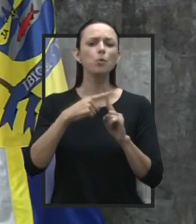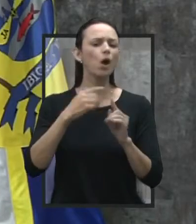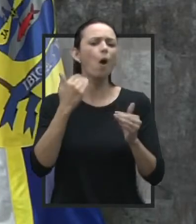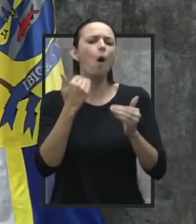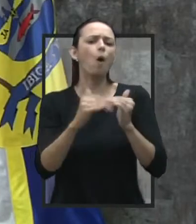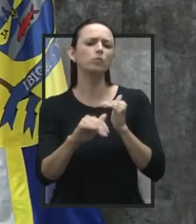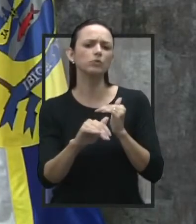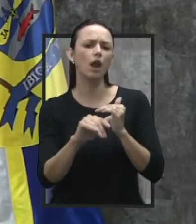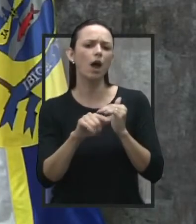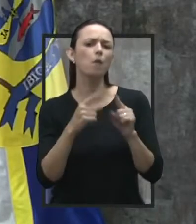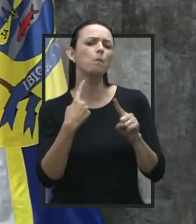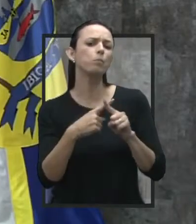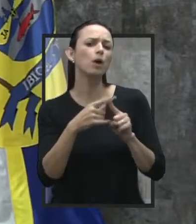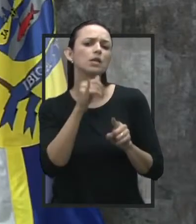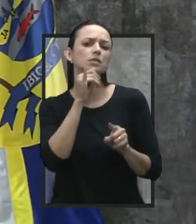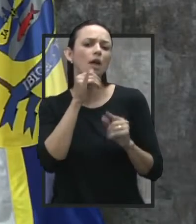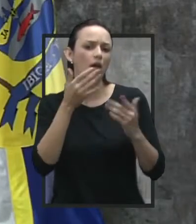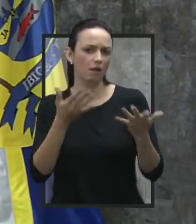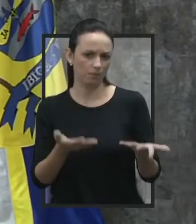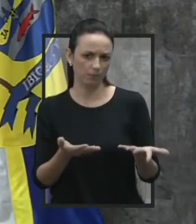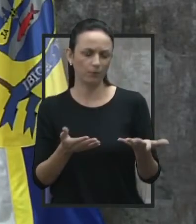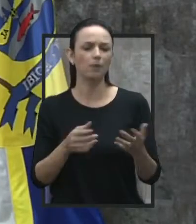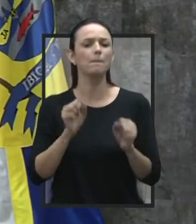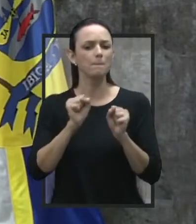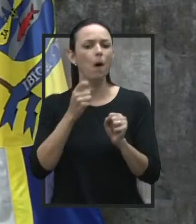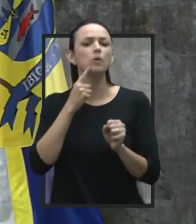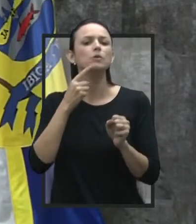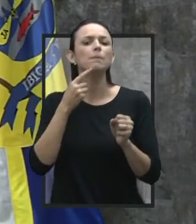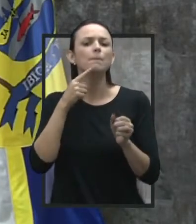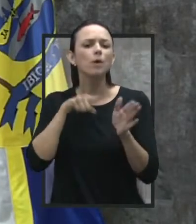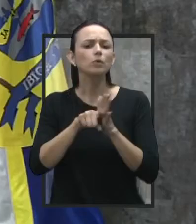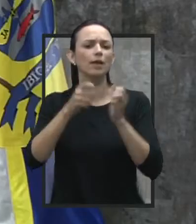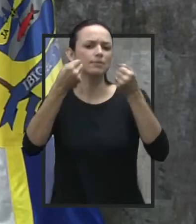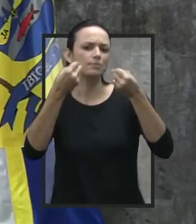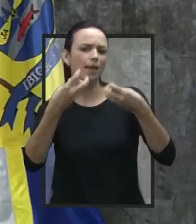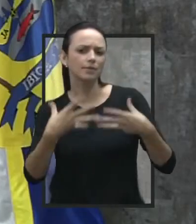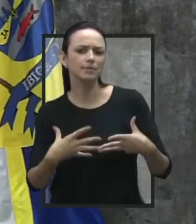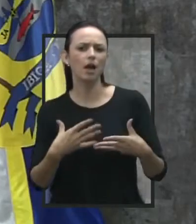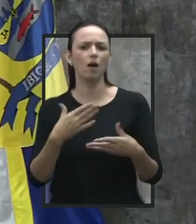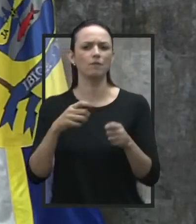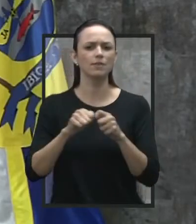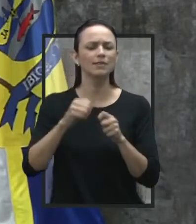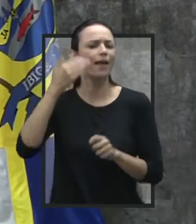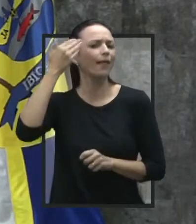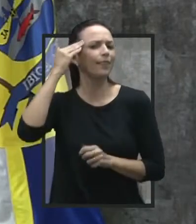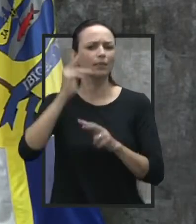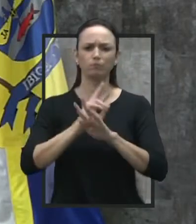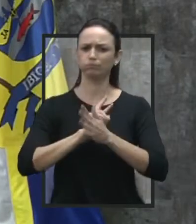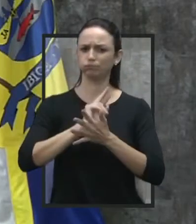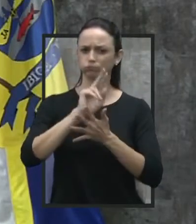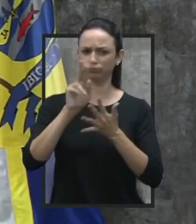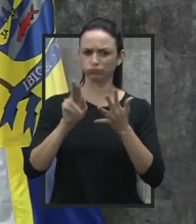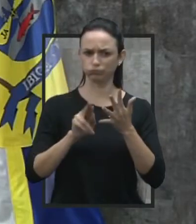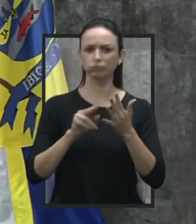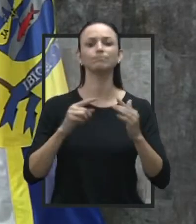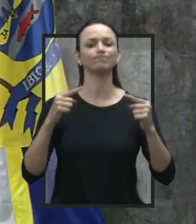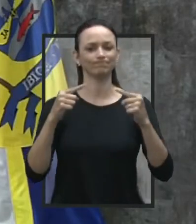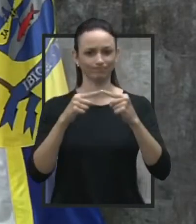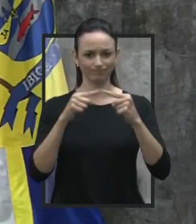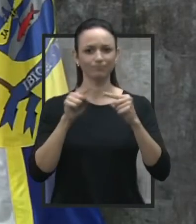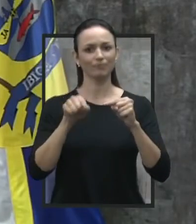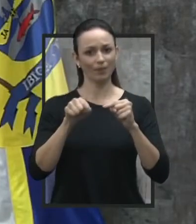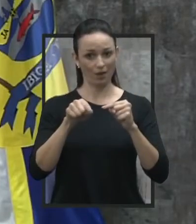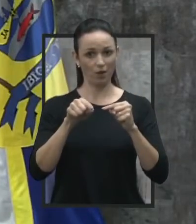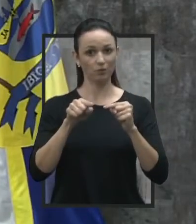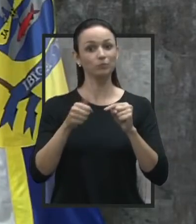parecer contrário na emenda X, por exemplo? Pedir explicações, entender, fazer pedidos, isso é totalmente compatível